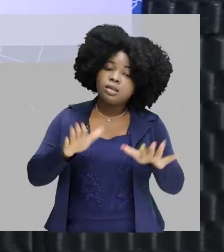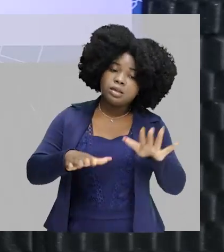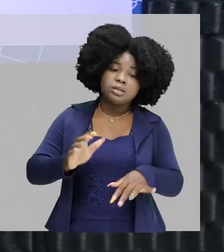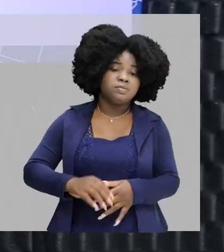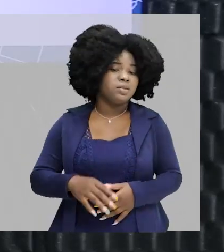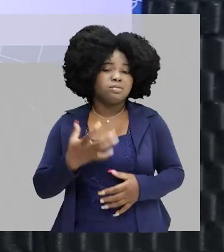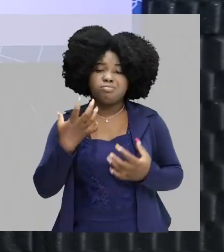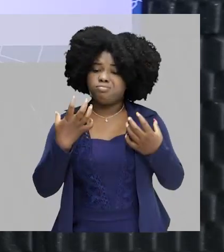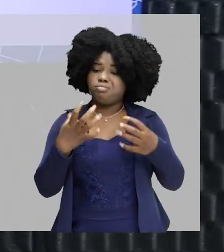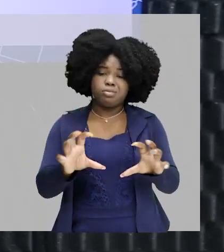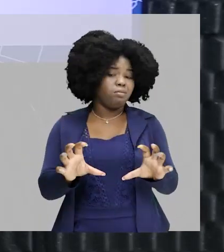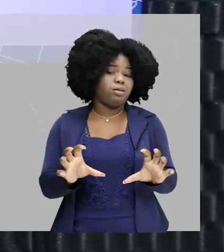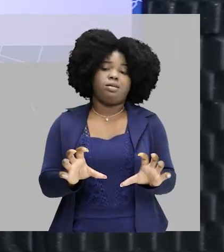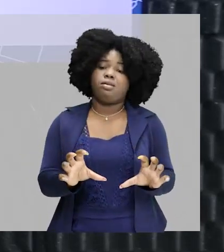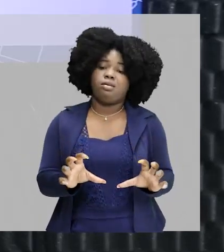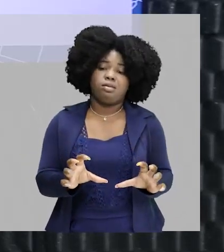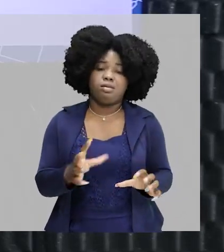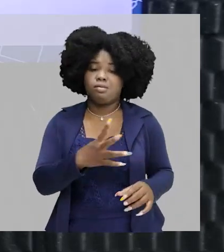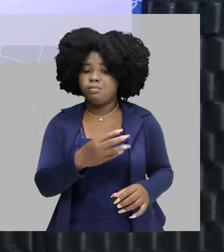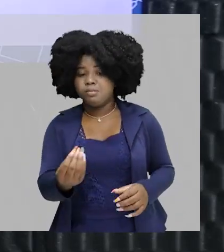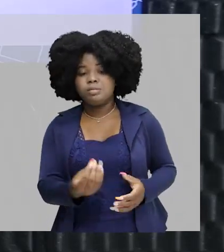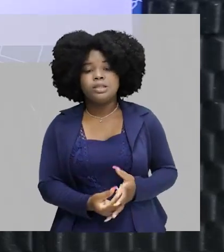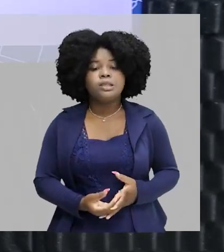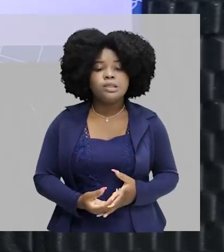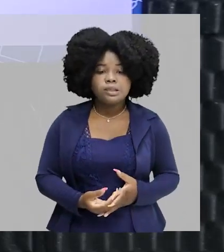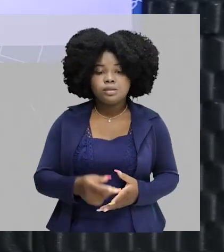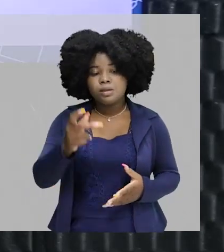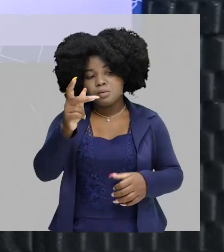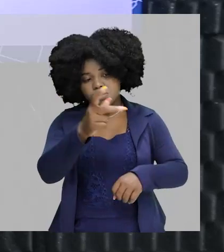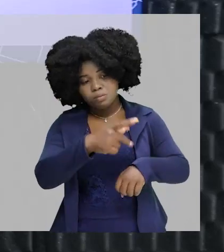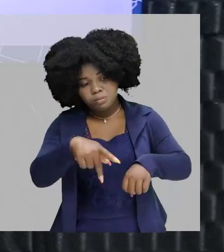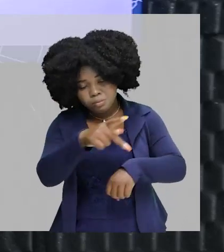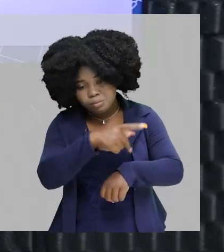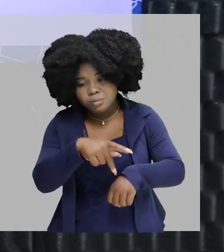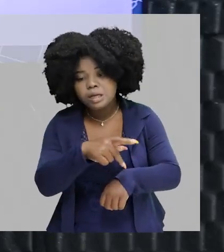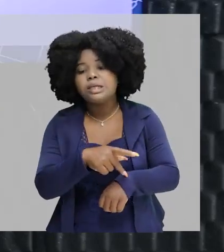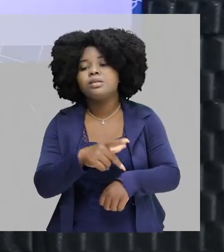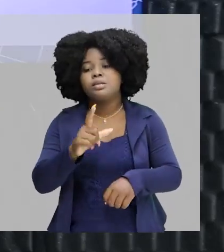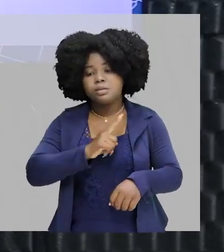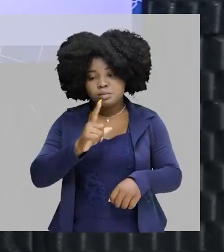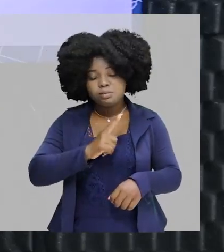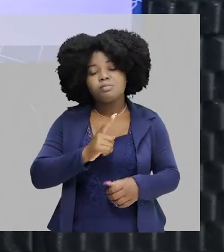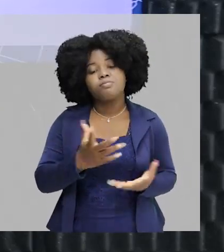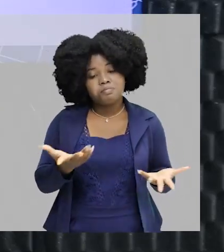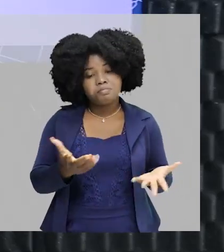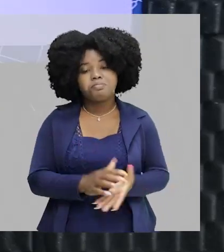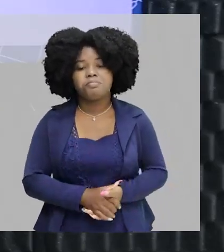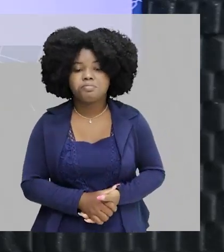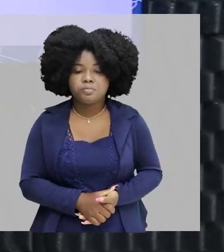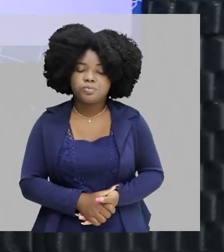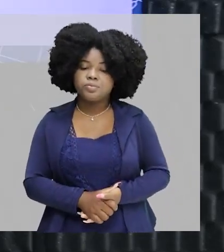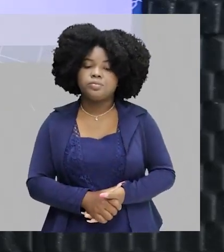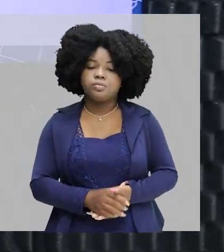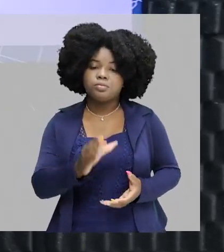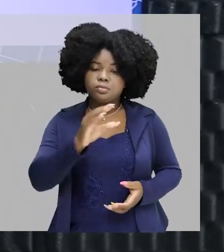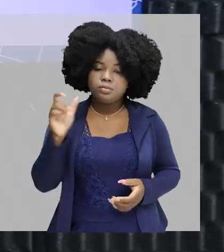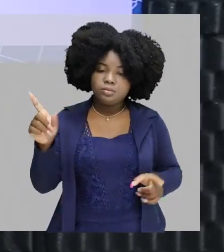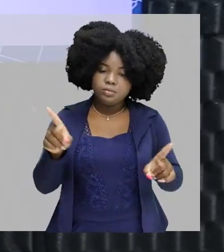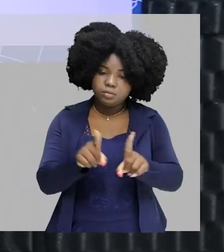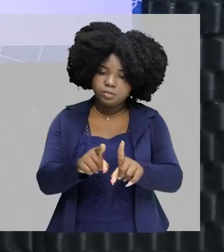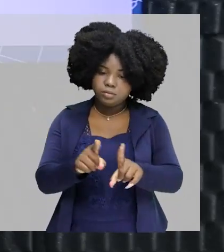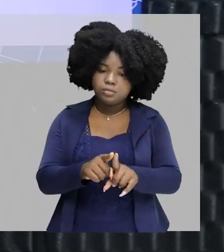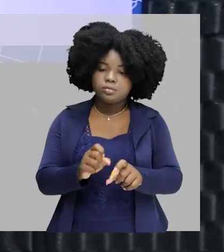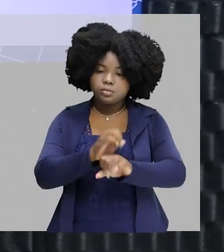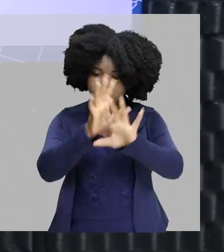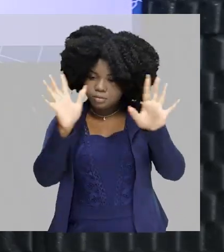Então, tudo isso são tendências que o Brasil vem passando, tendências que a Europa também já passou. Isso fica muito claro quando